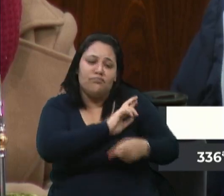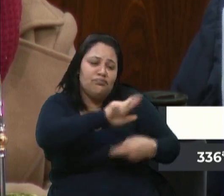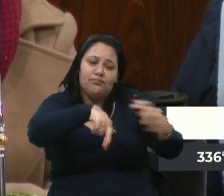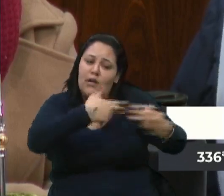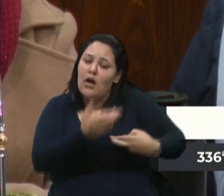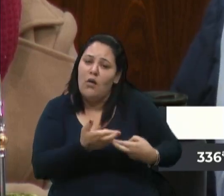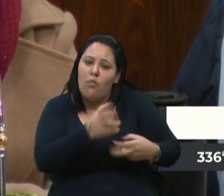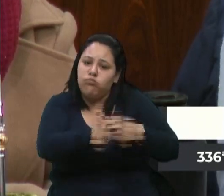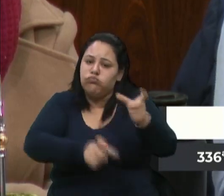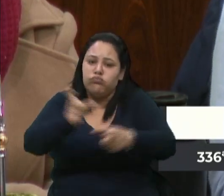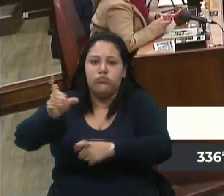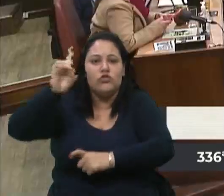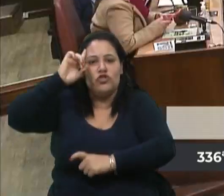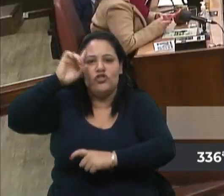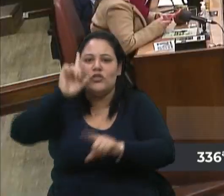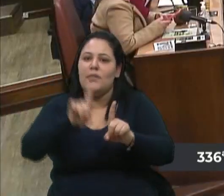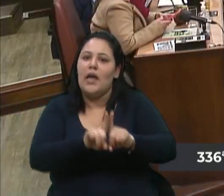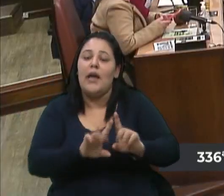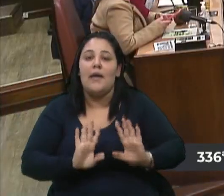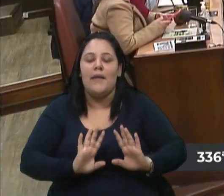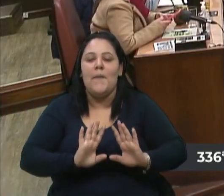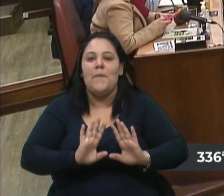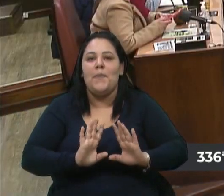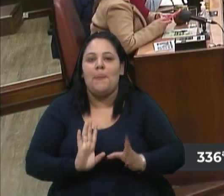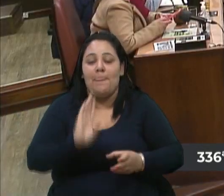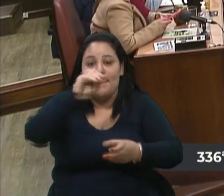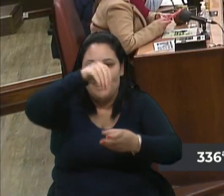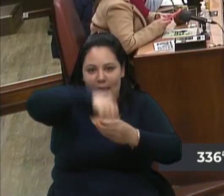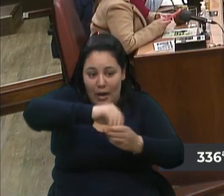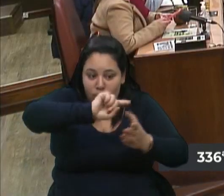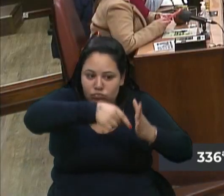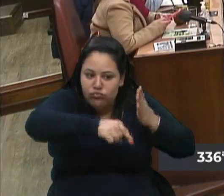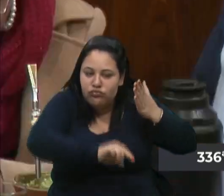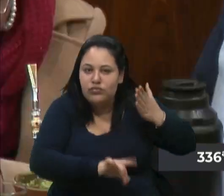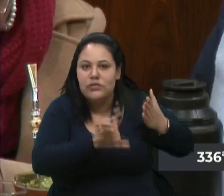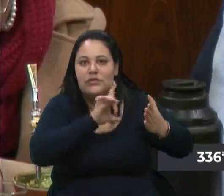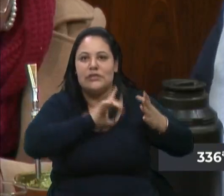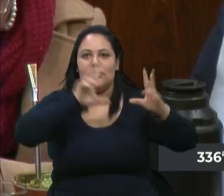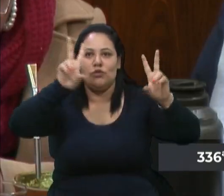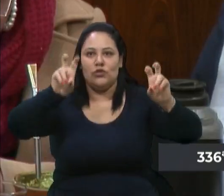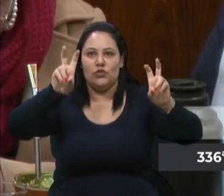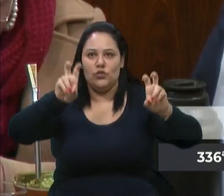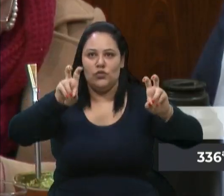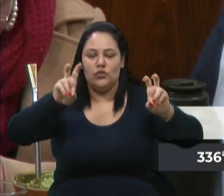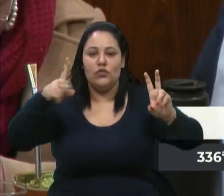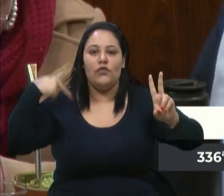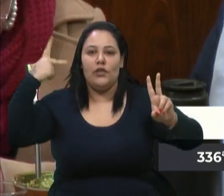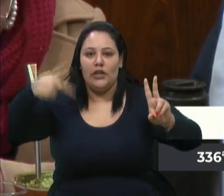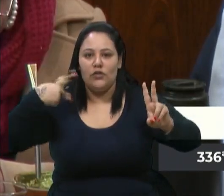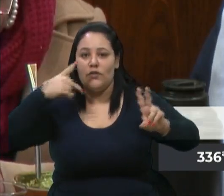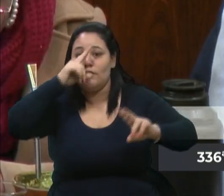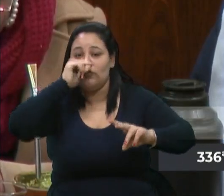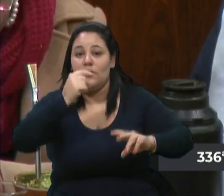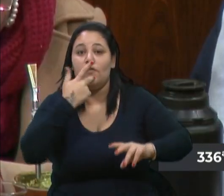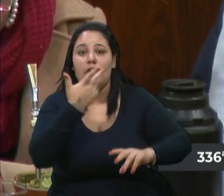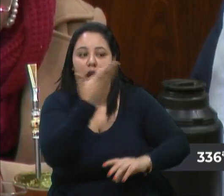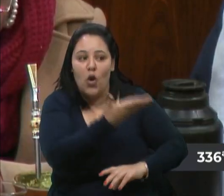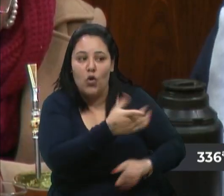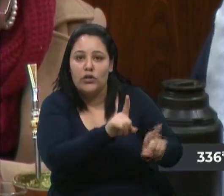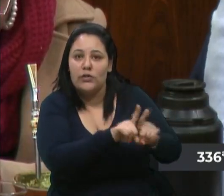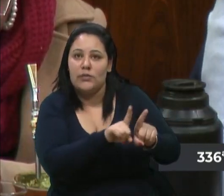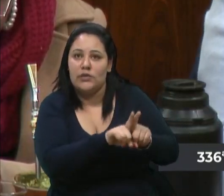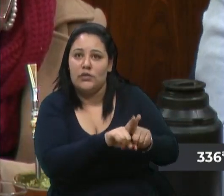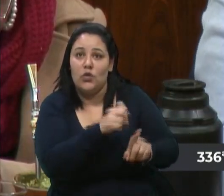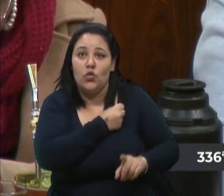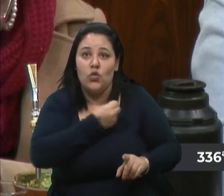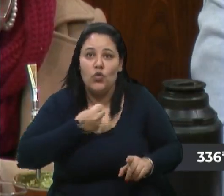relações e, enfim, dentro da complexidade que tem esse tema, o vereador Fantinel falou de que o número